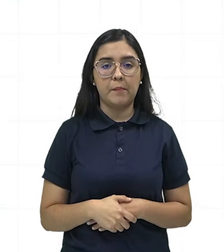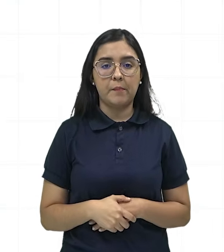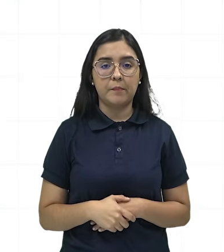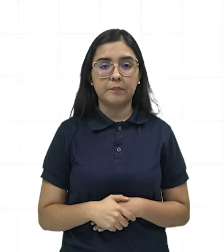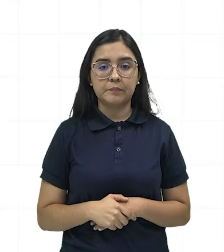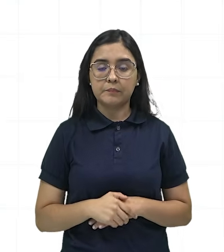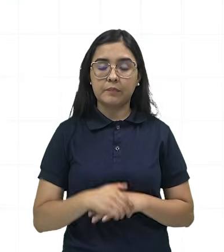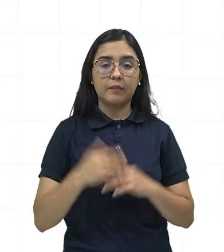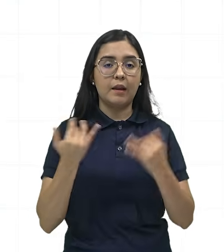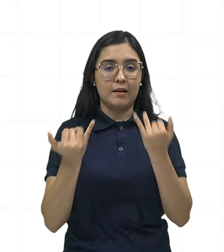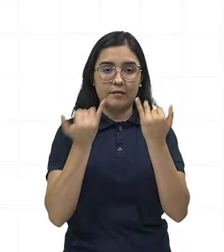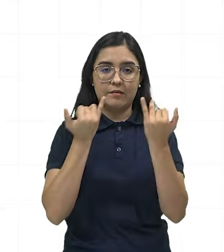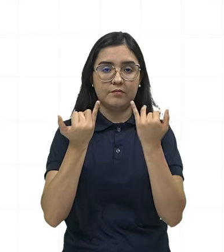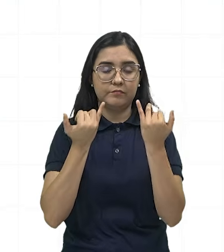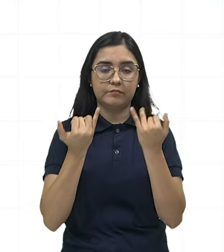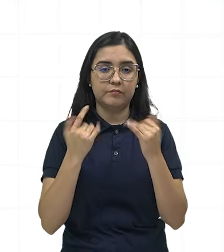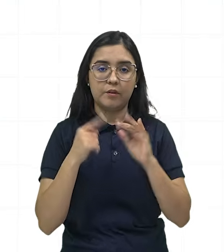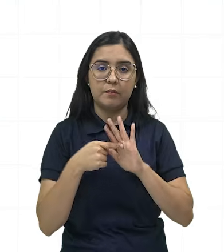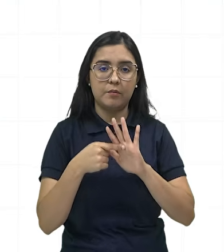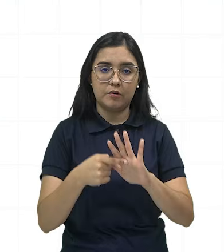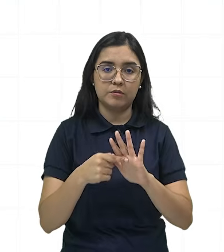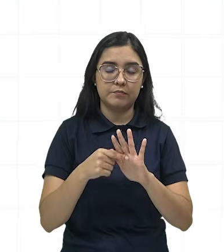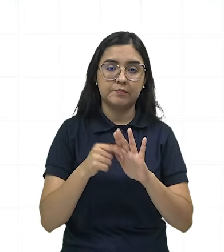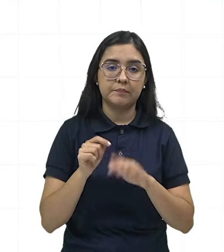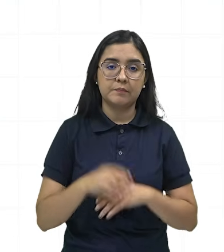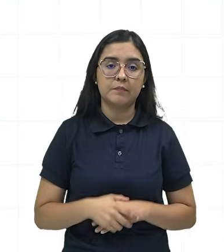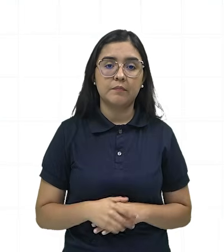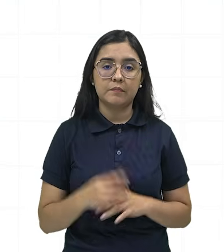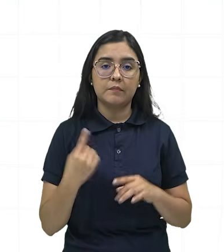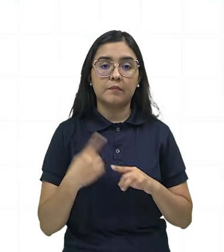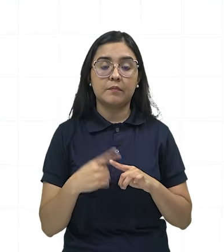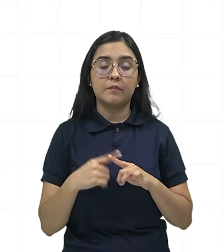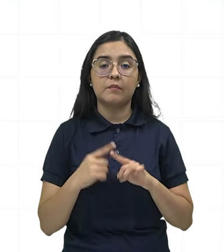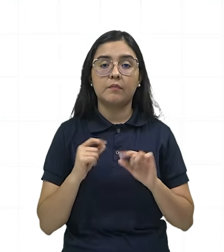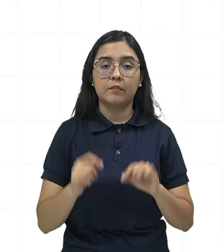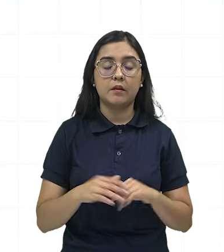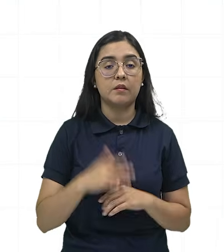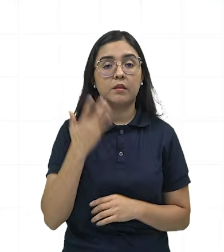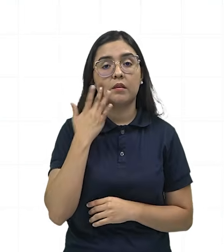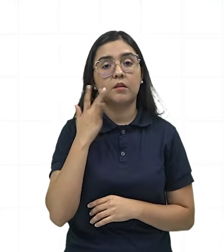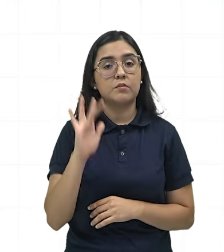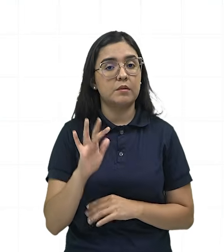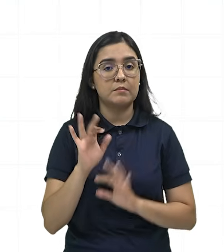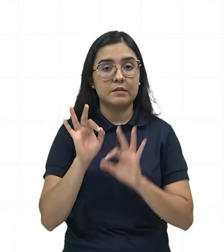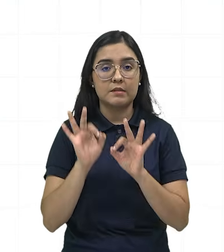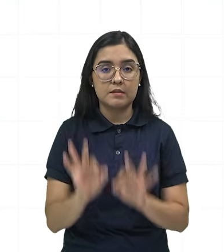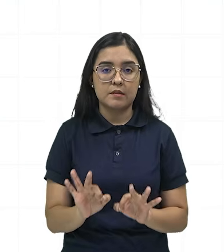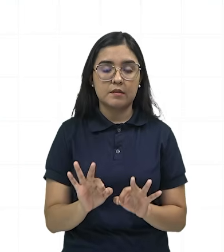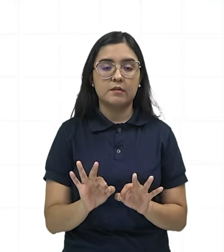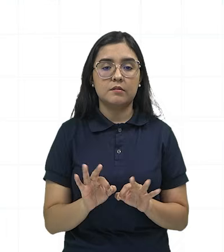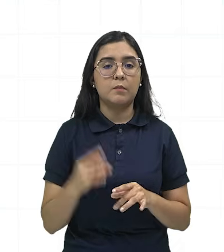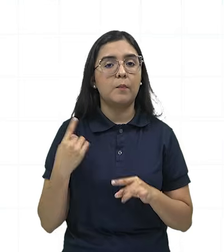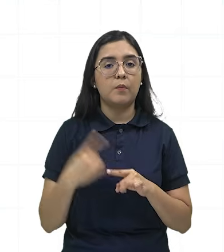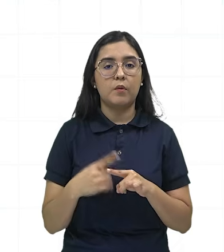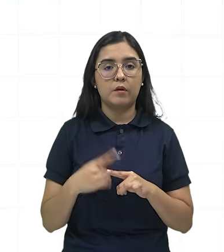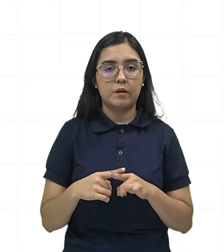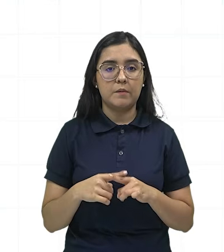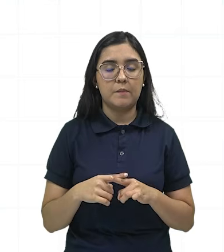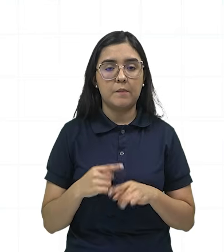a notícia não esclarece, porque, de fato, como é um assassinato, não se sabe ao certo o motivo, a razão,